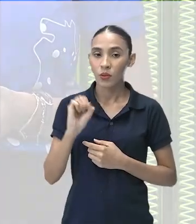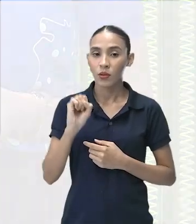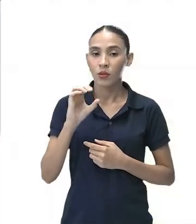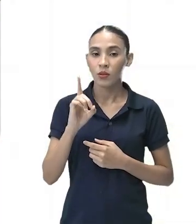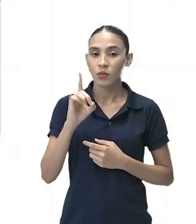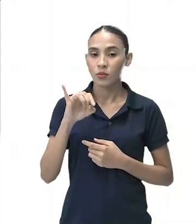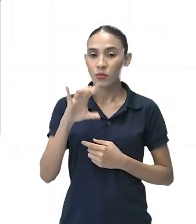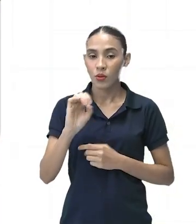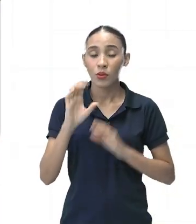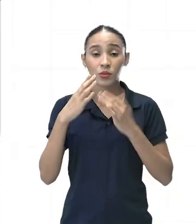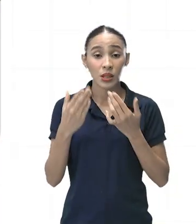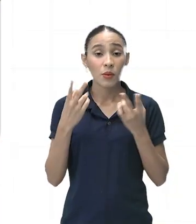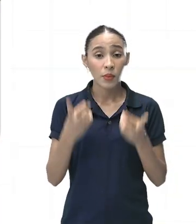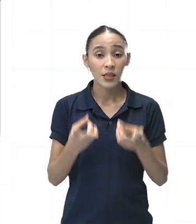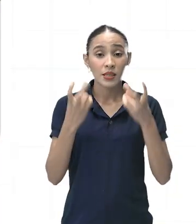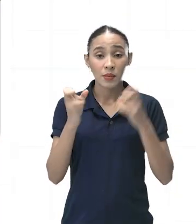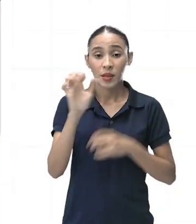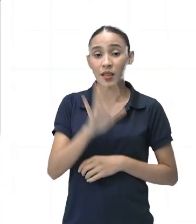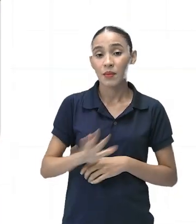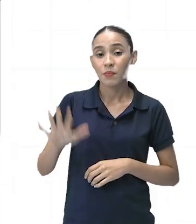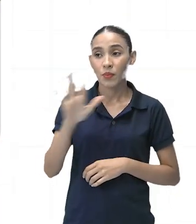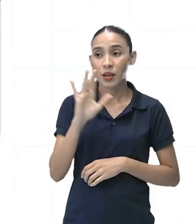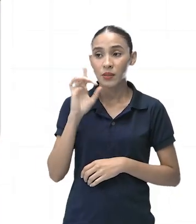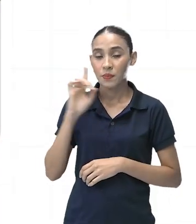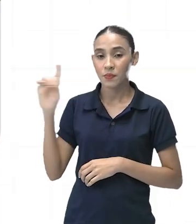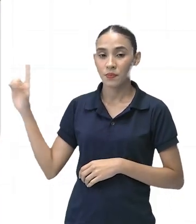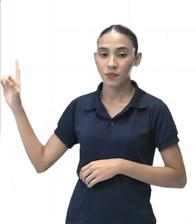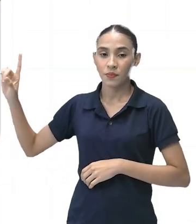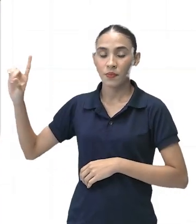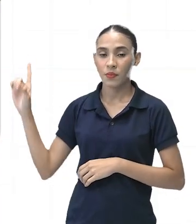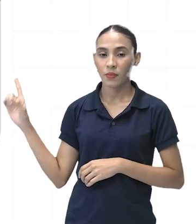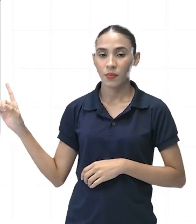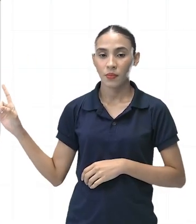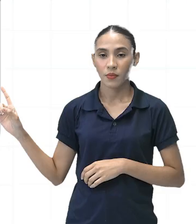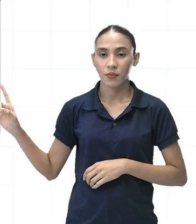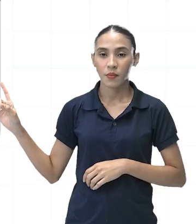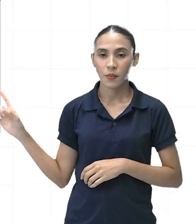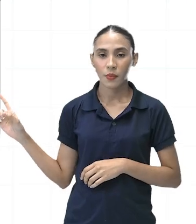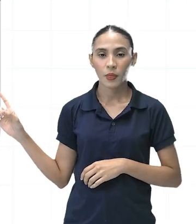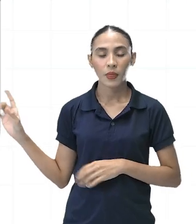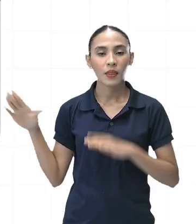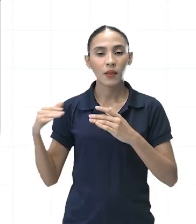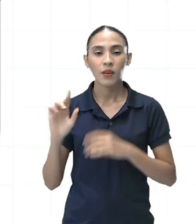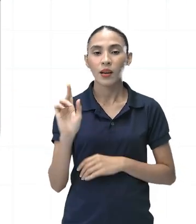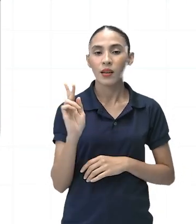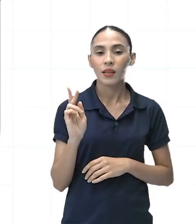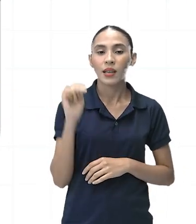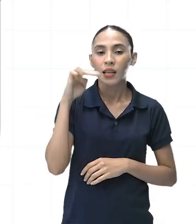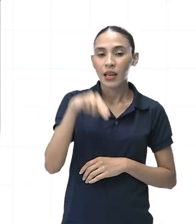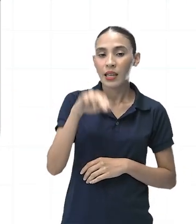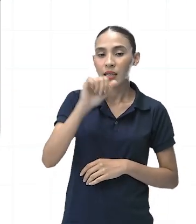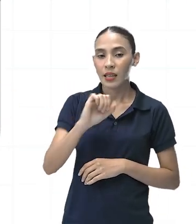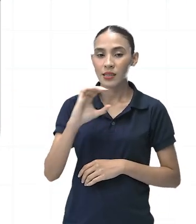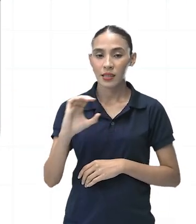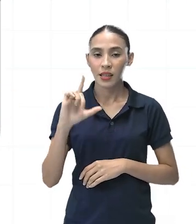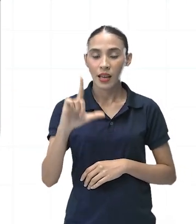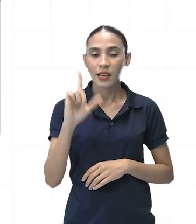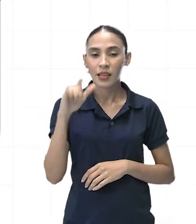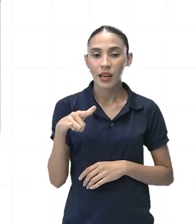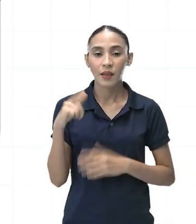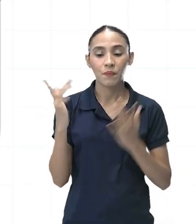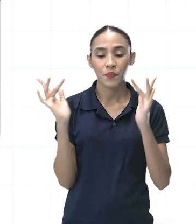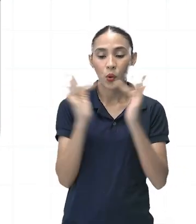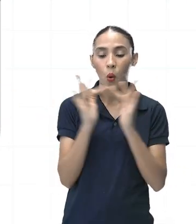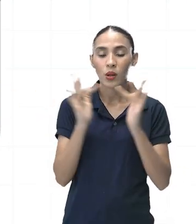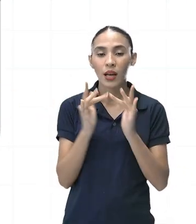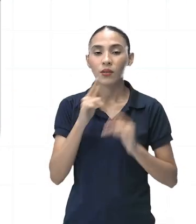cozinha. Temos representado essa reação de dissolução. Quando o NaCl ele